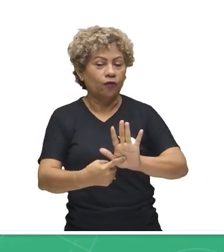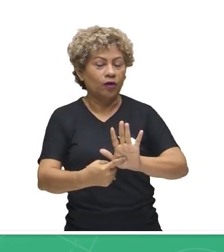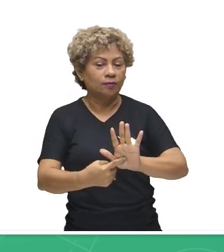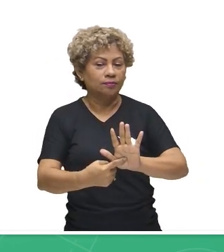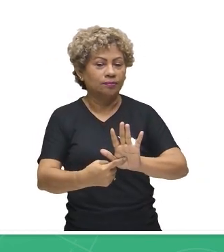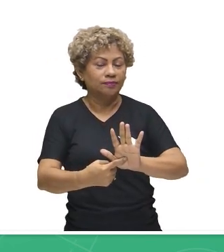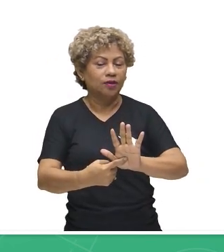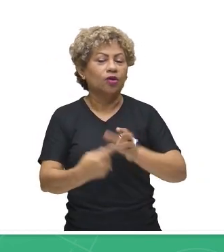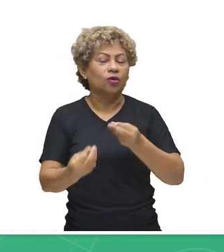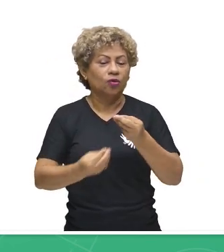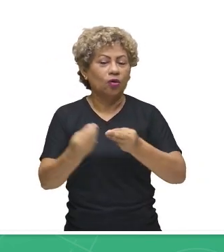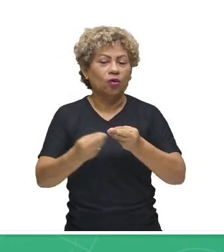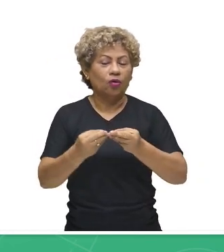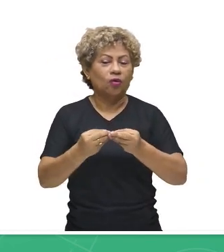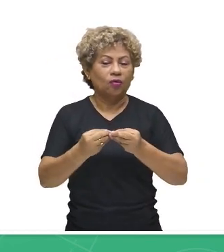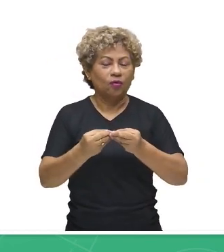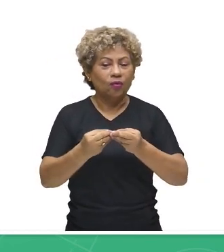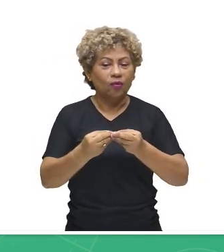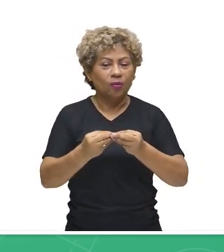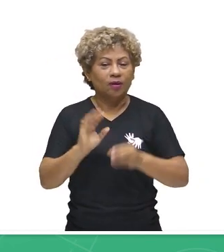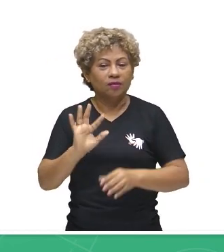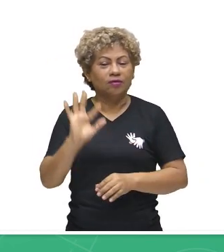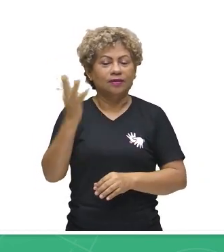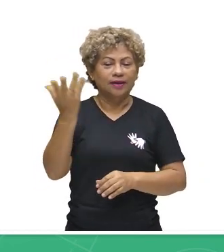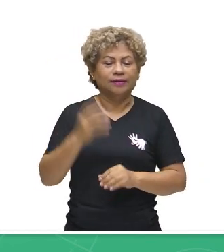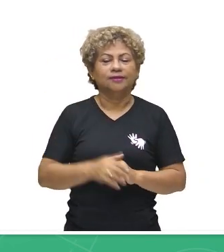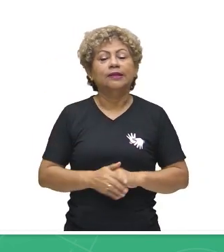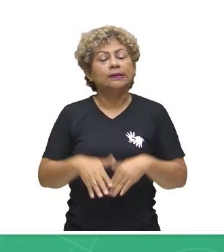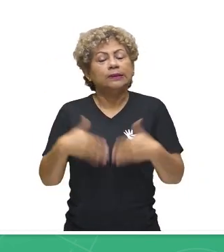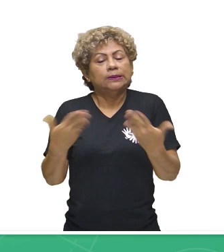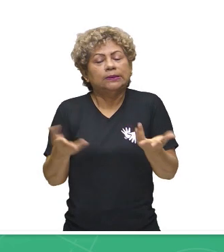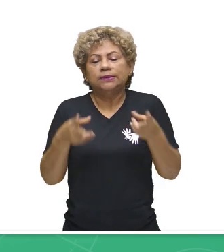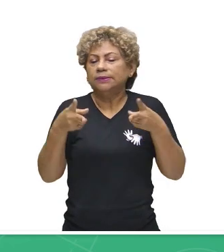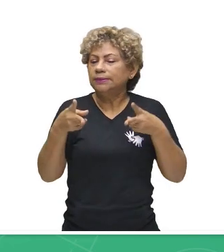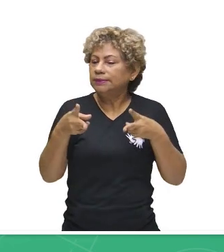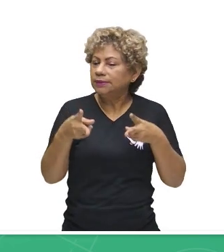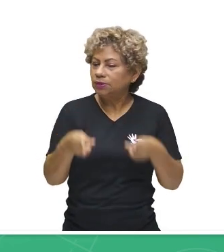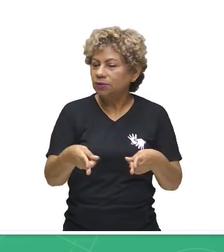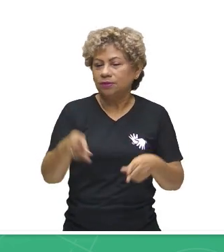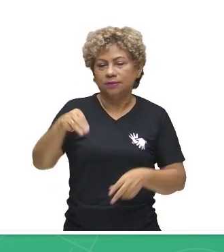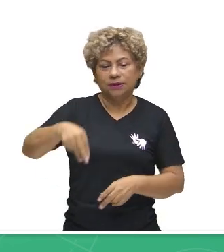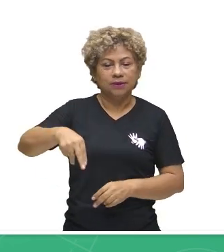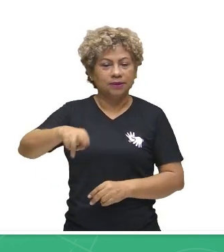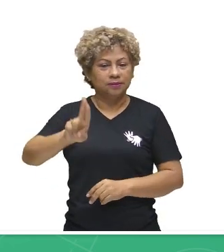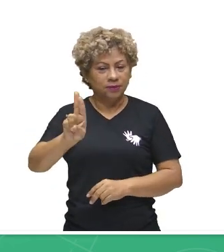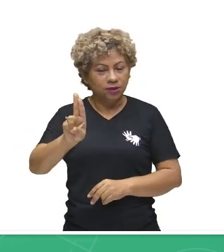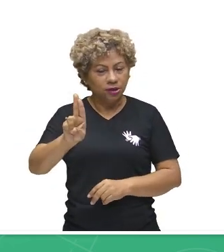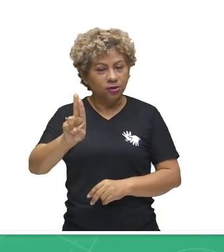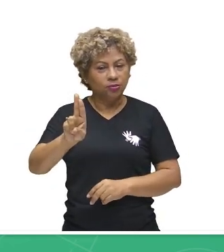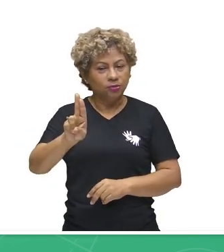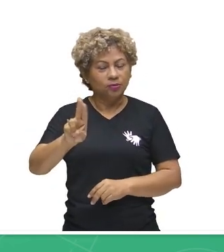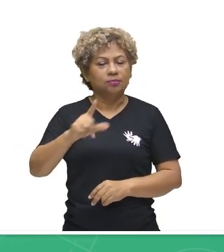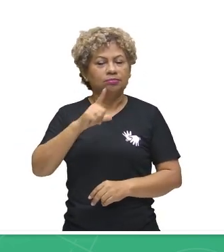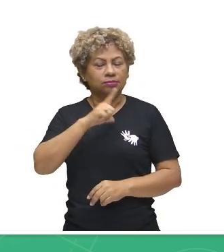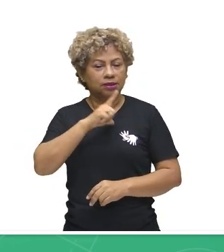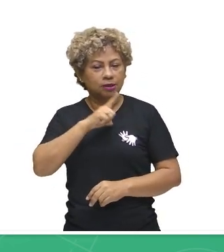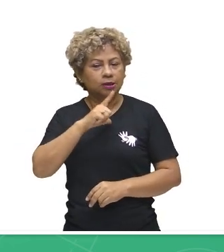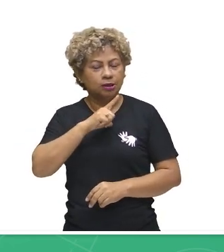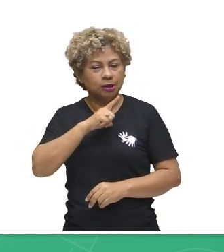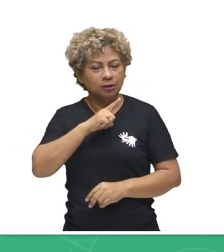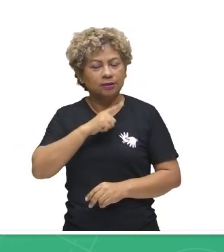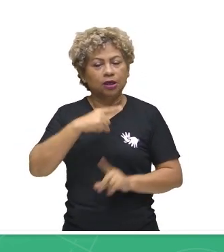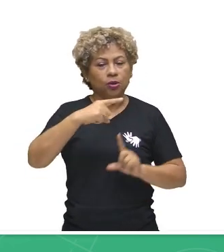no movimento uniforme, colocando aí essa deixa que ela representa aí as grandezas